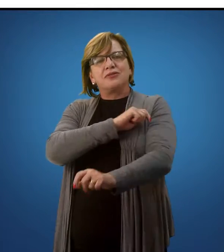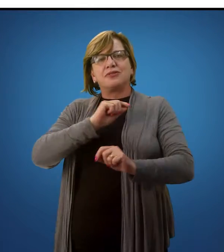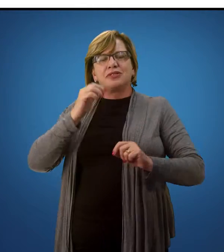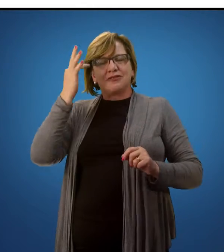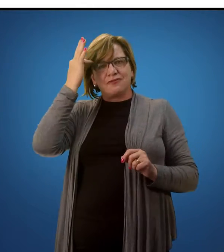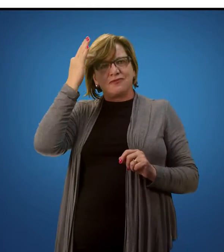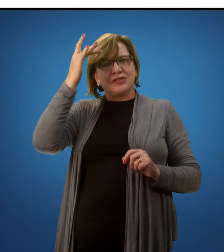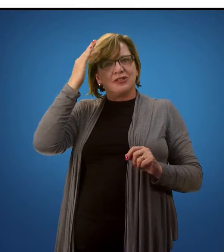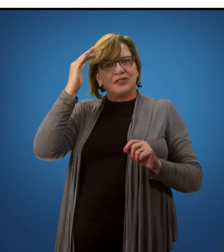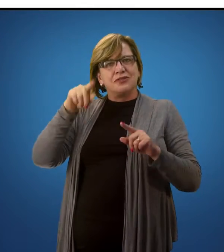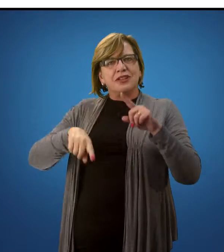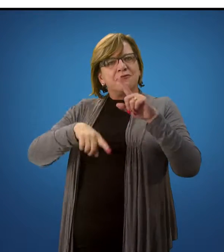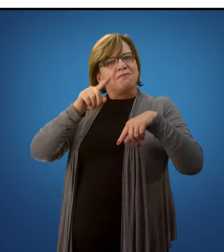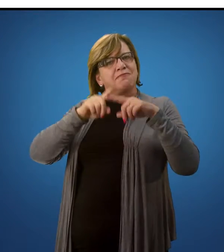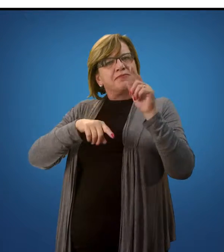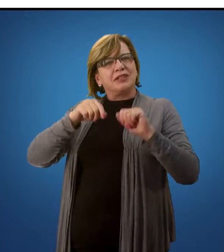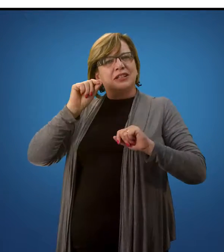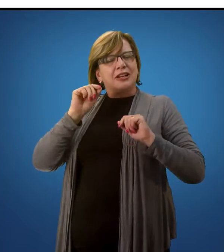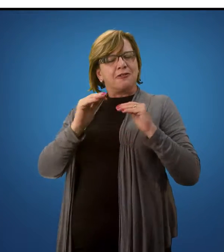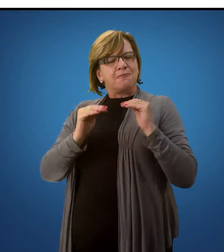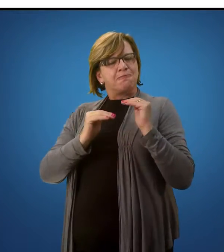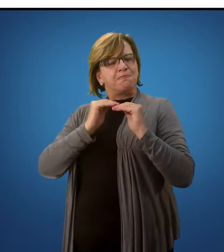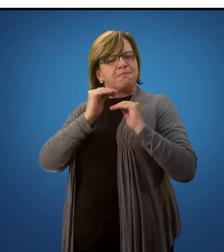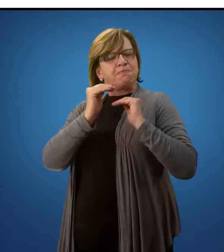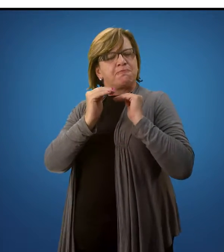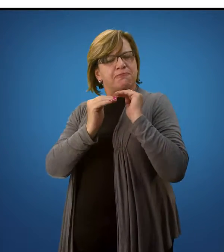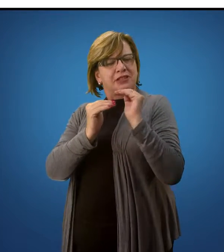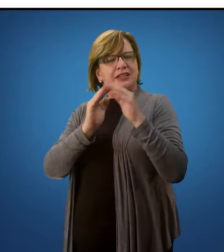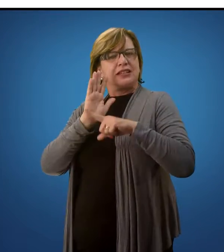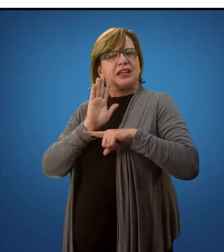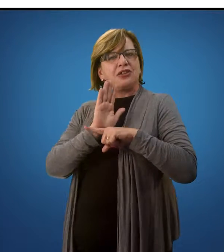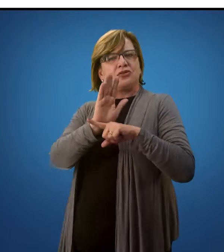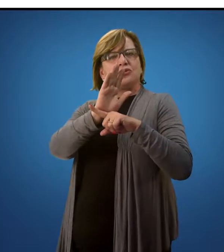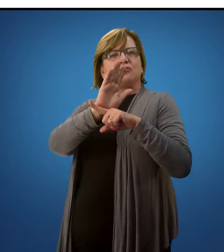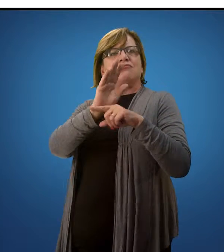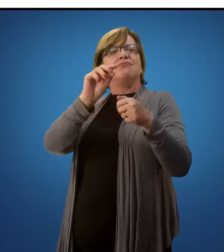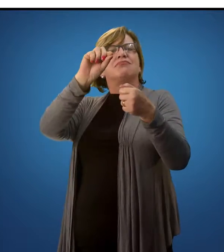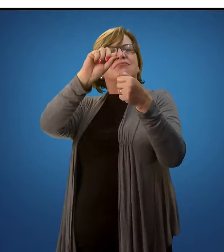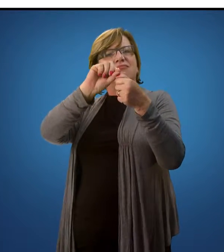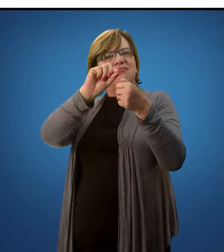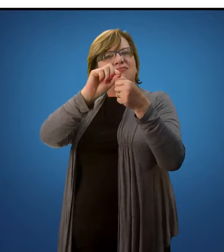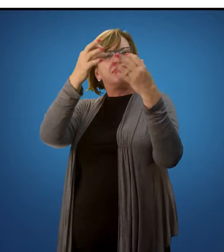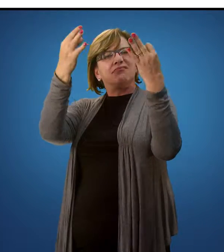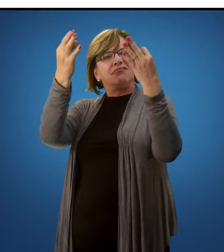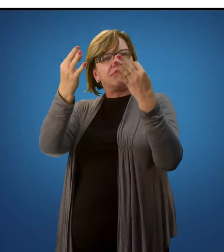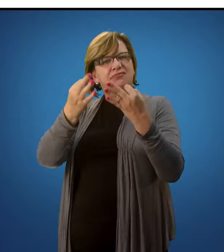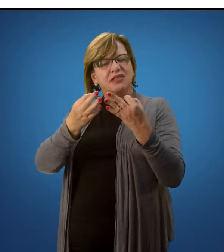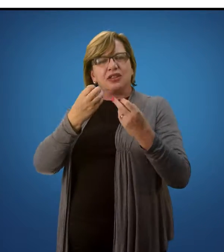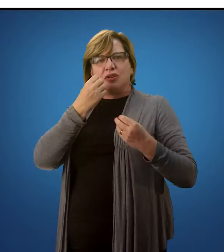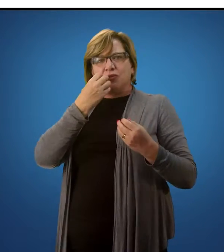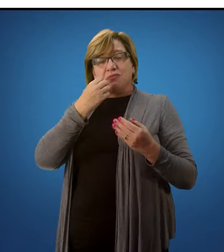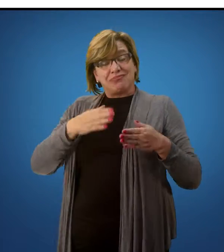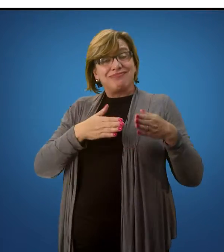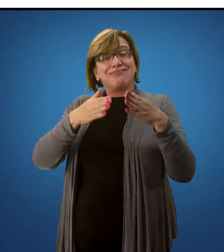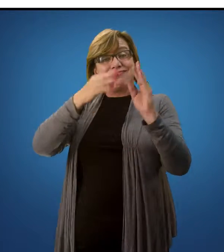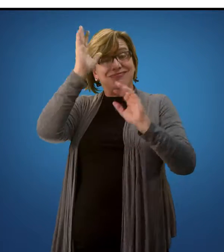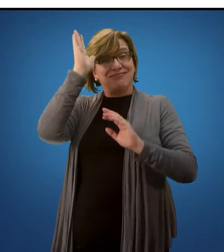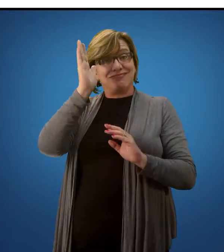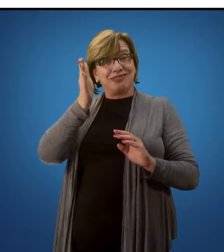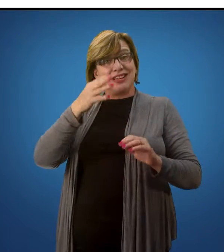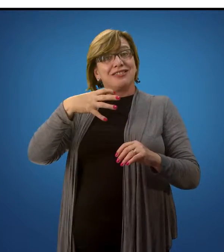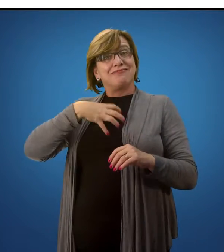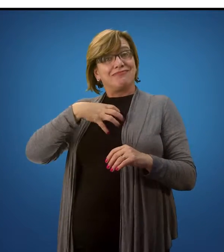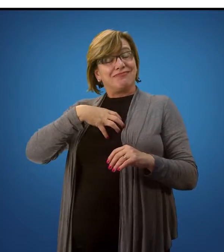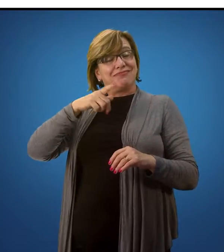da filosofia com uma ferramenta para enobrecer a ação a práxis isso vai ser já um bom caminho andado e vai criar